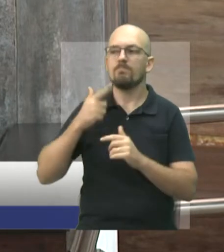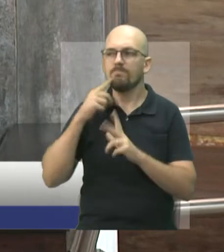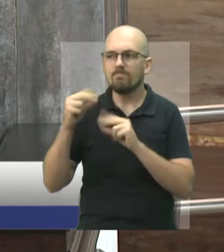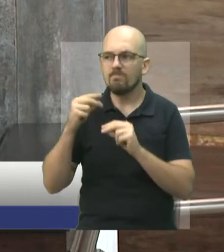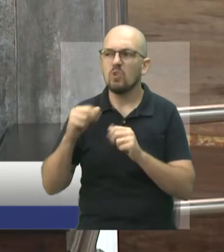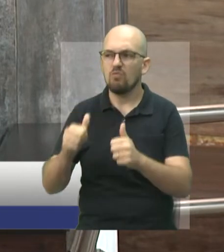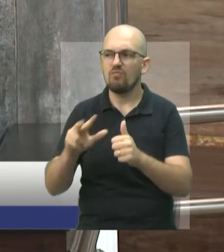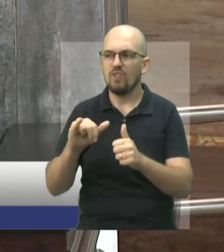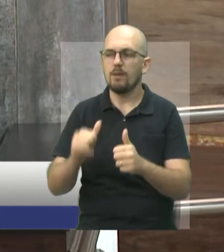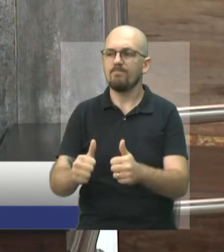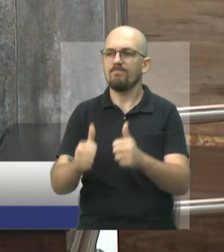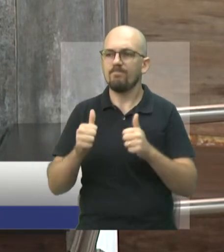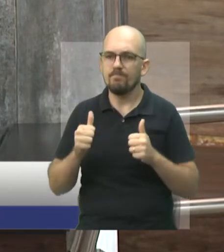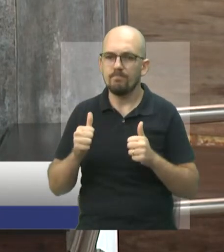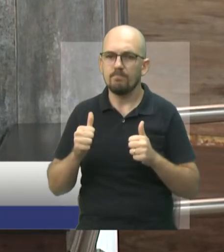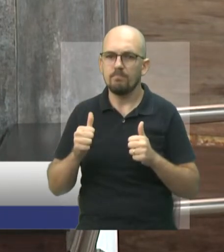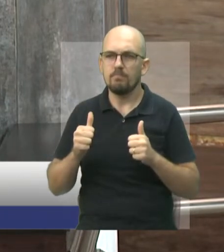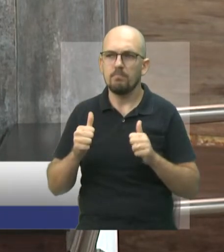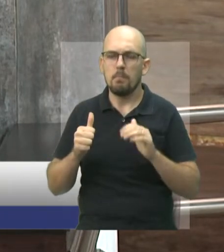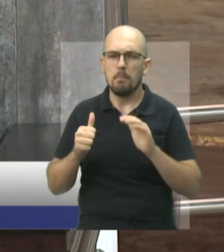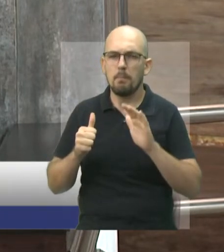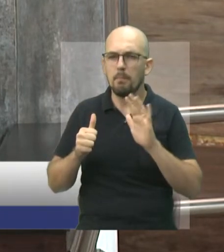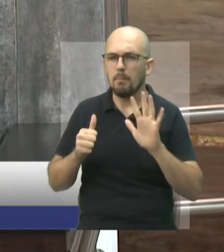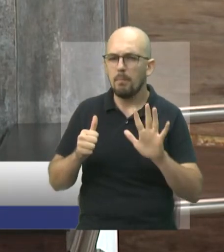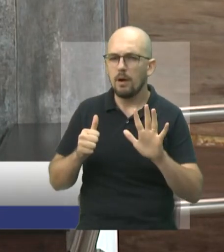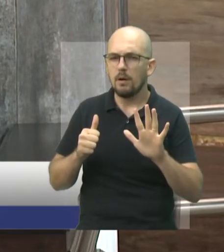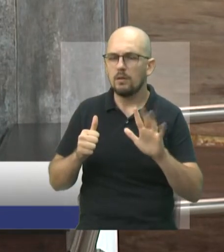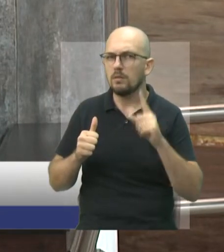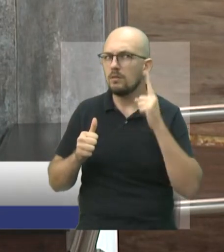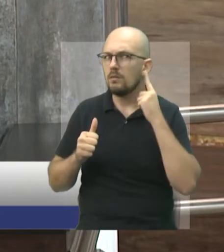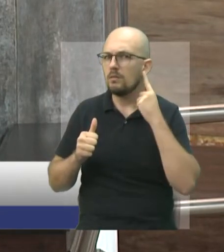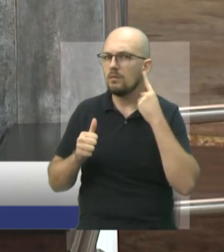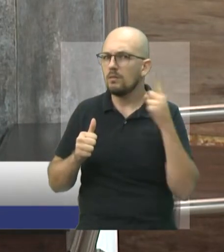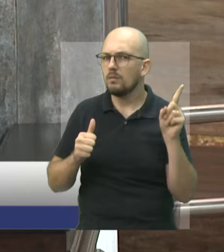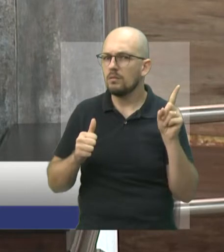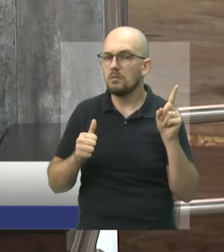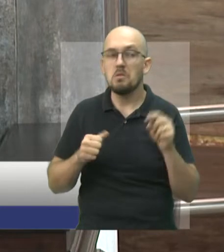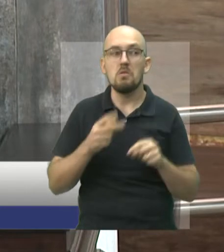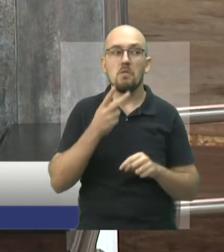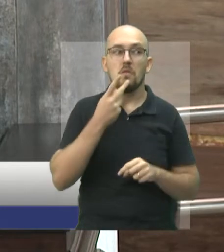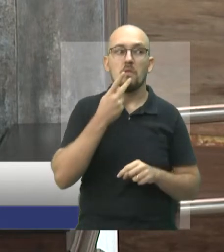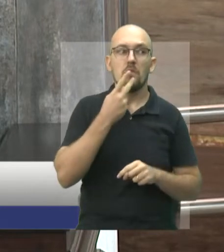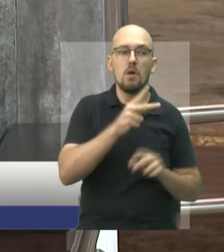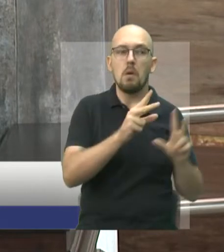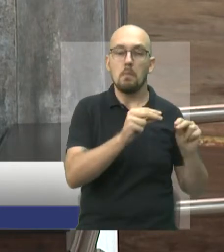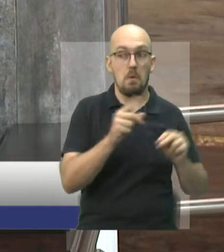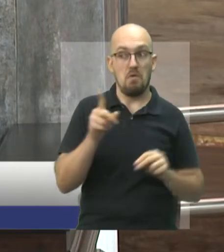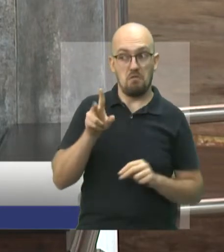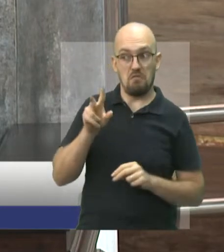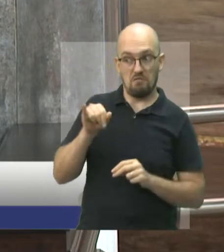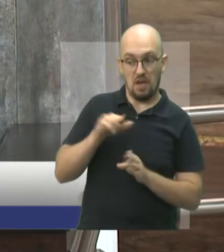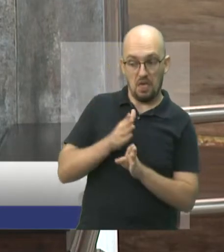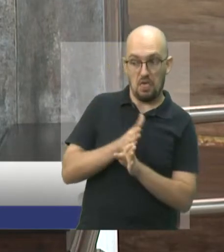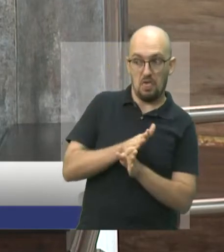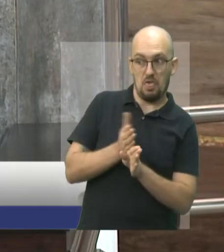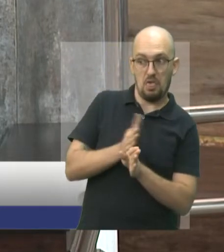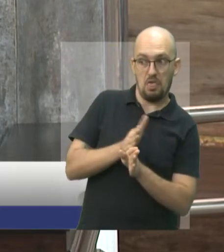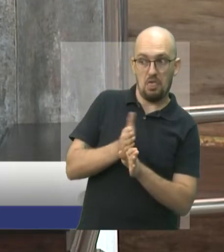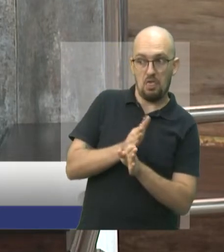Mas quando a gente escuta no corredor, vereador vai ficar em cima do muro, eu não fico em cima do